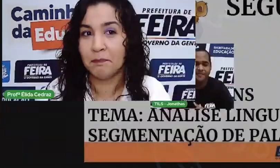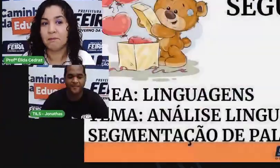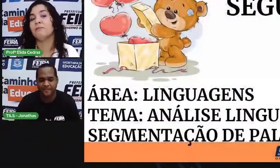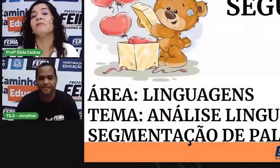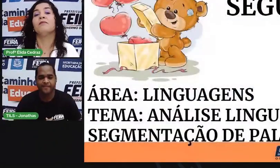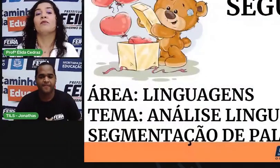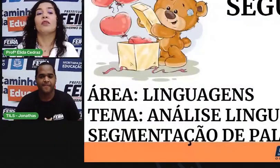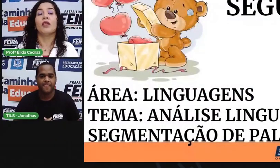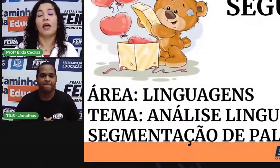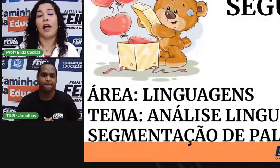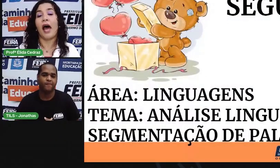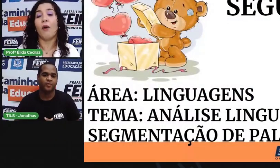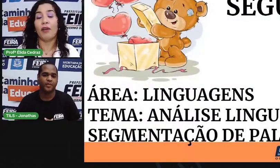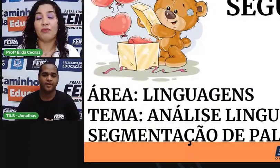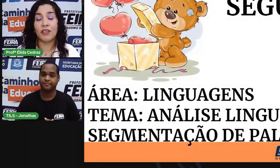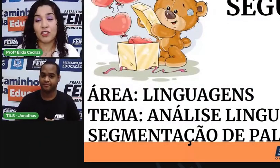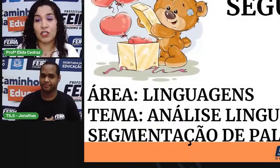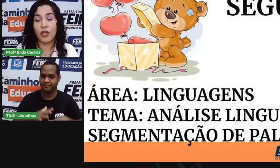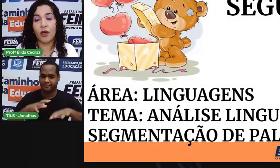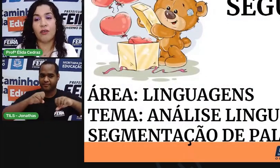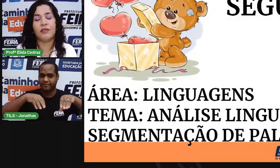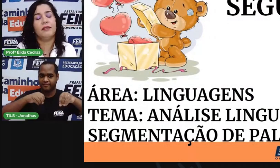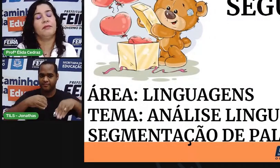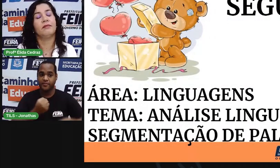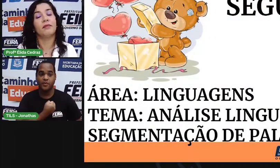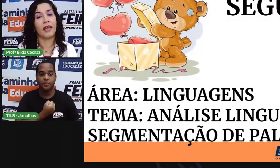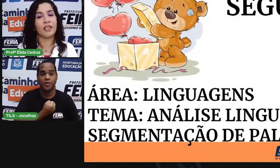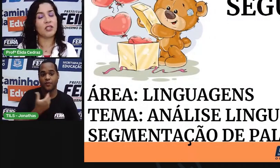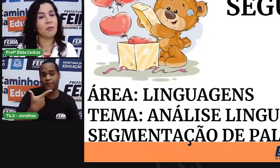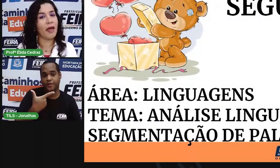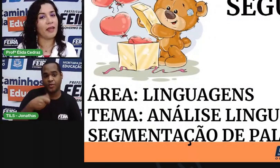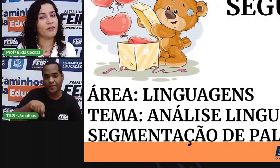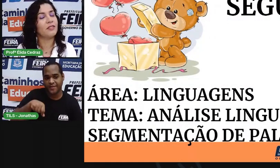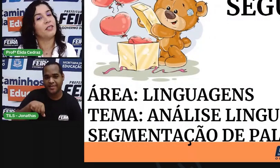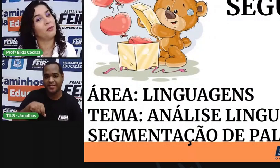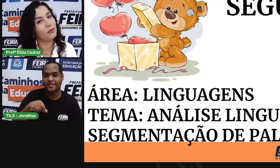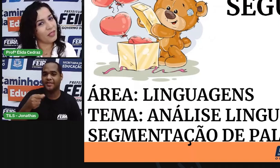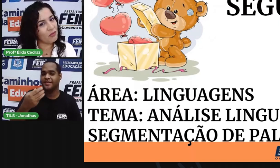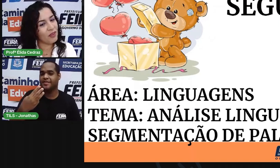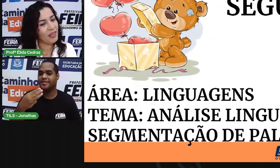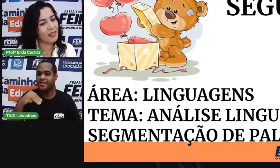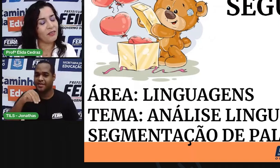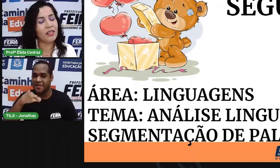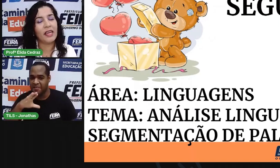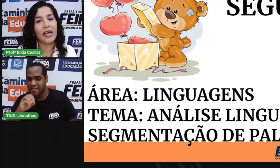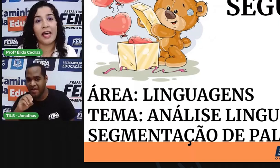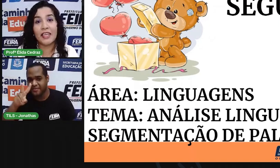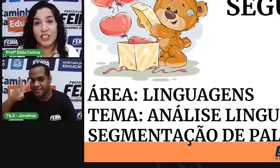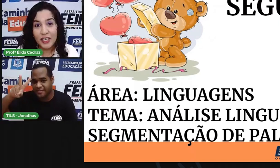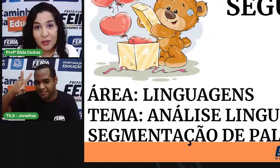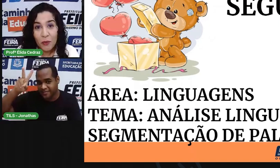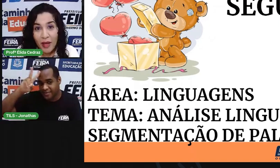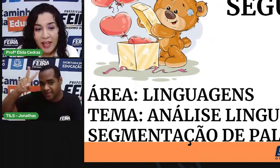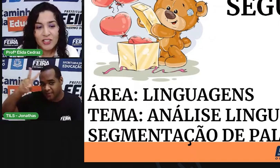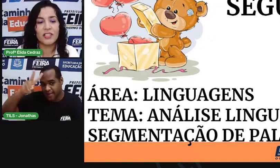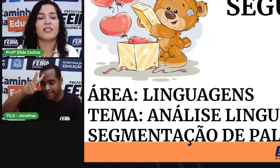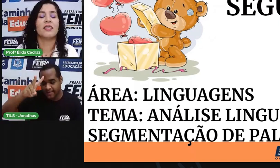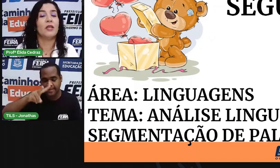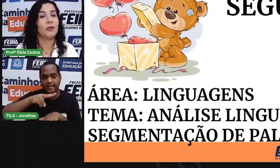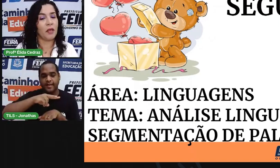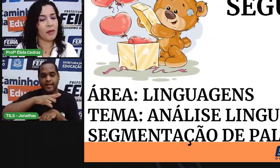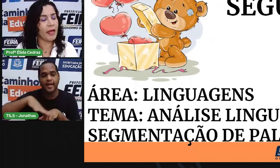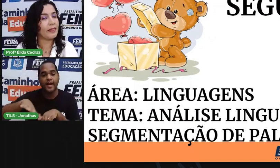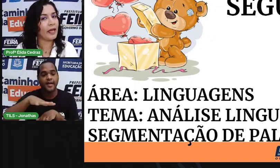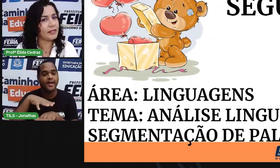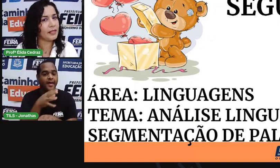lá? Aula 29, 3 de maio, segunda-feira. Área de linguagem